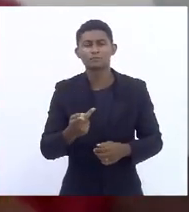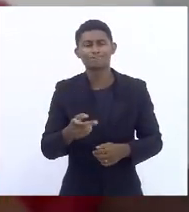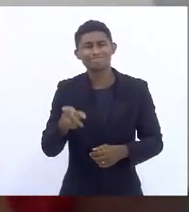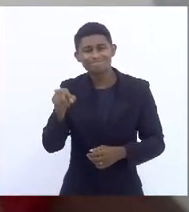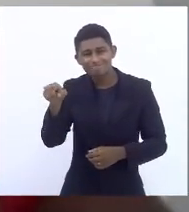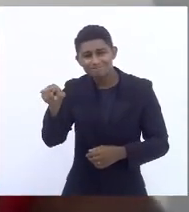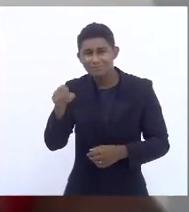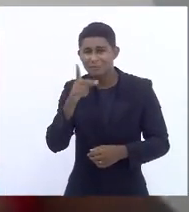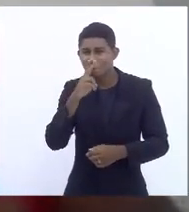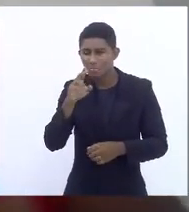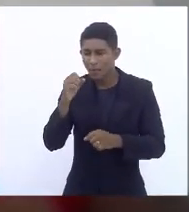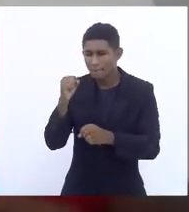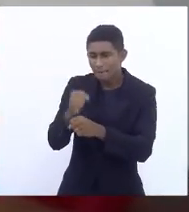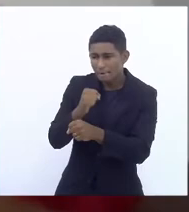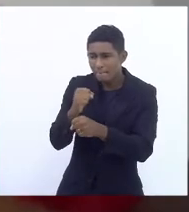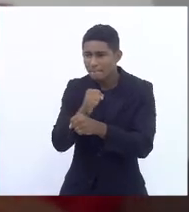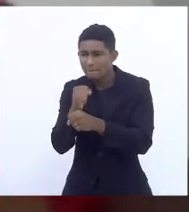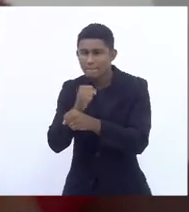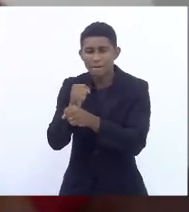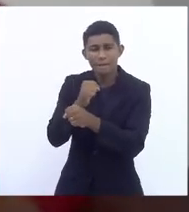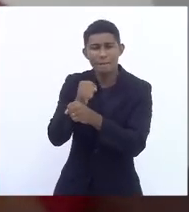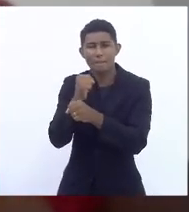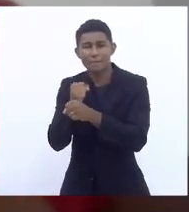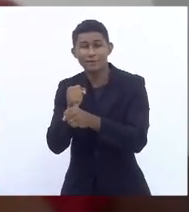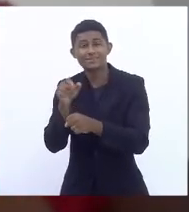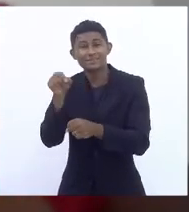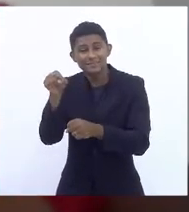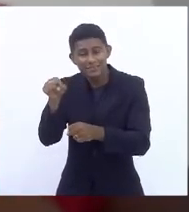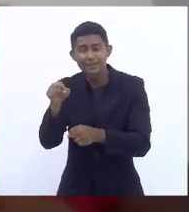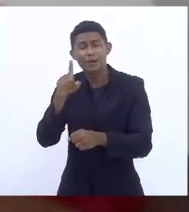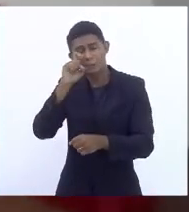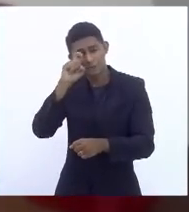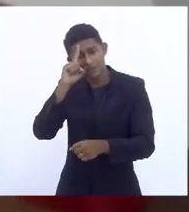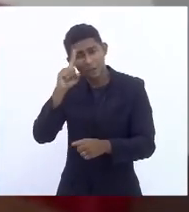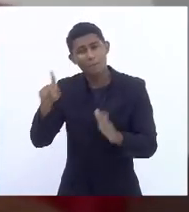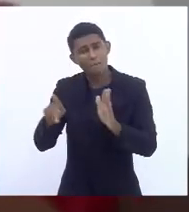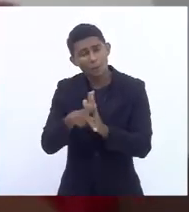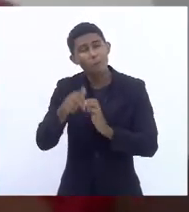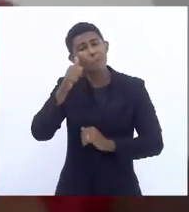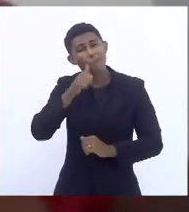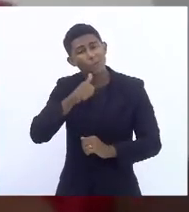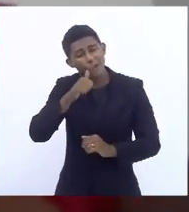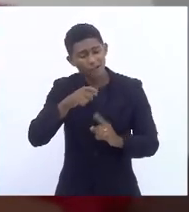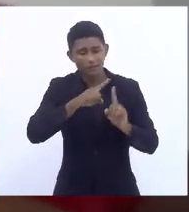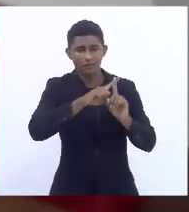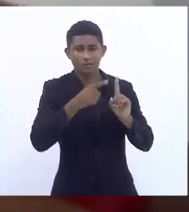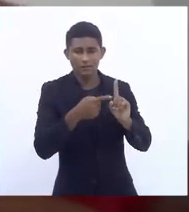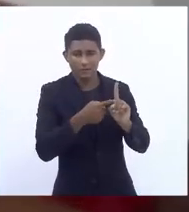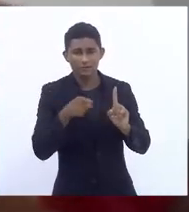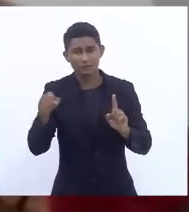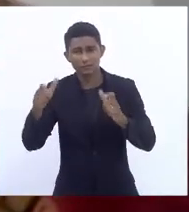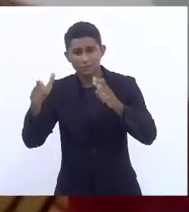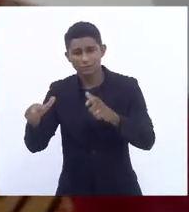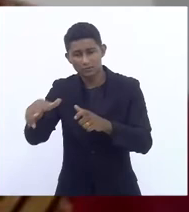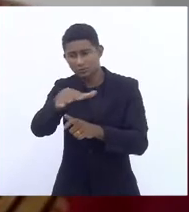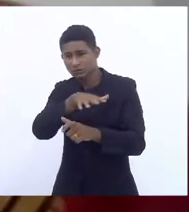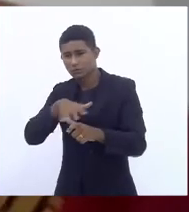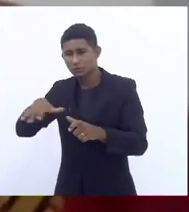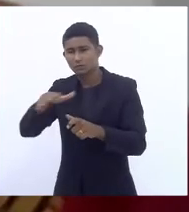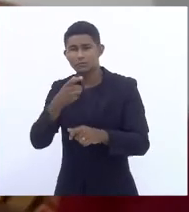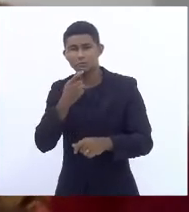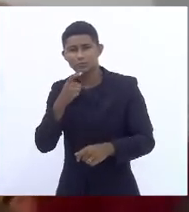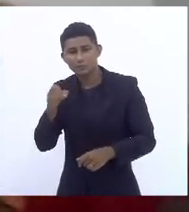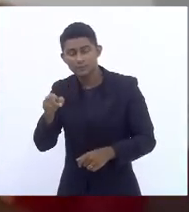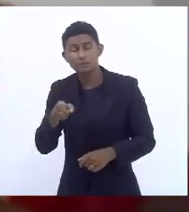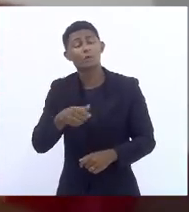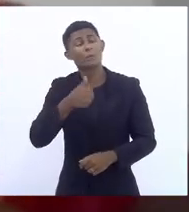né, o início de um hospital que iria atender as mulheres gestantes da região, e tem que hoje ficar